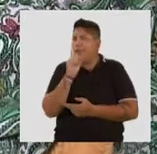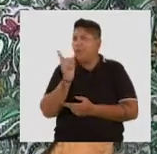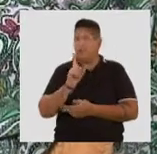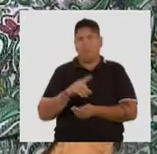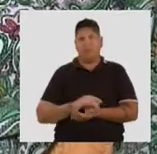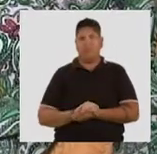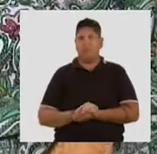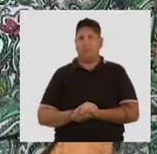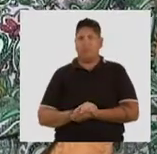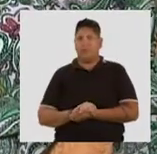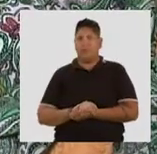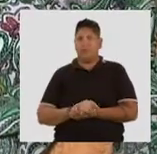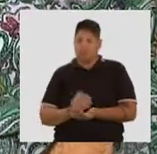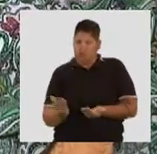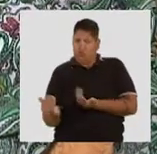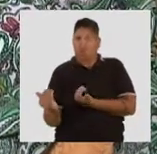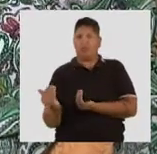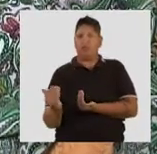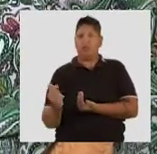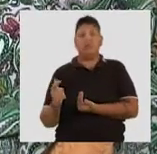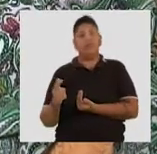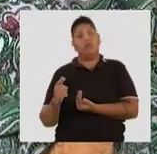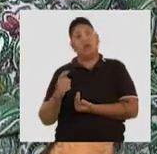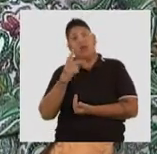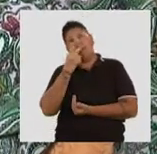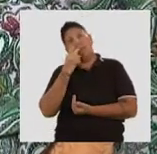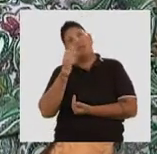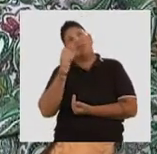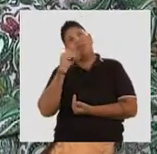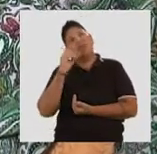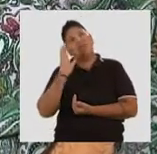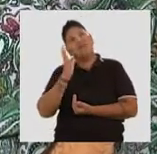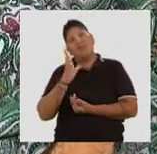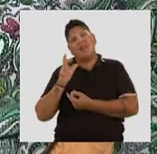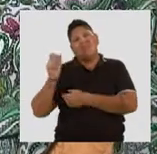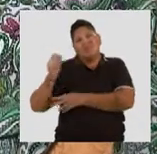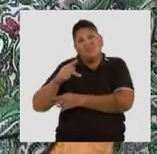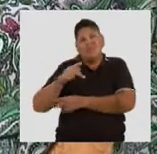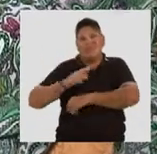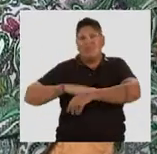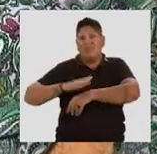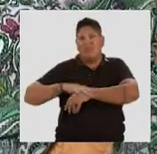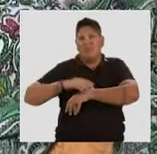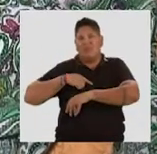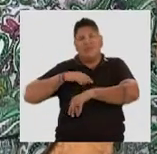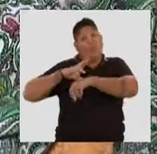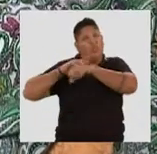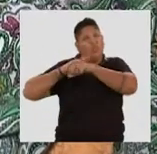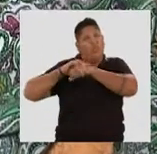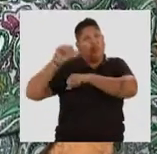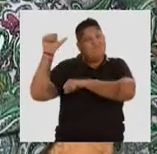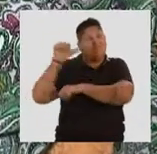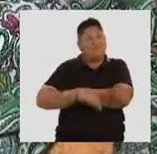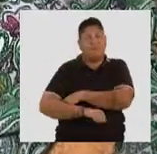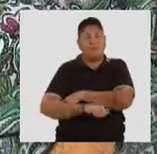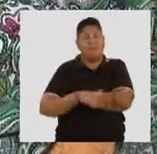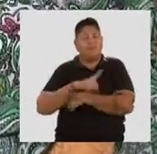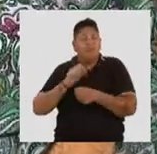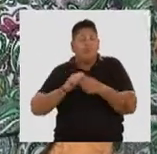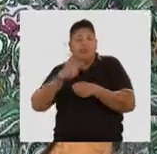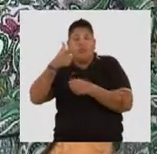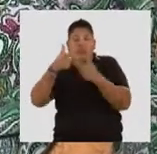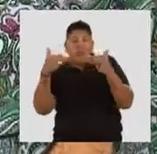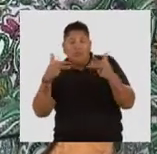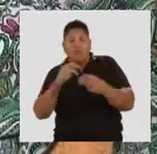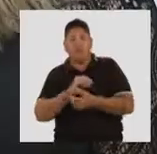aposentar, eu estava nova ainda, né? Então, eu acho que se eu tivesse aposentado naquela época, eu tinha adoecido. Então, eu fazia